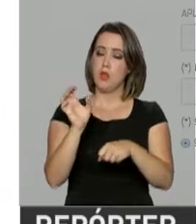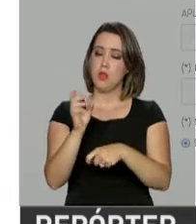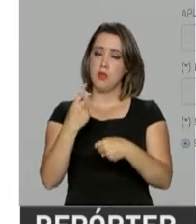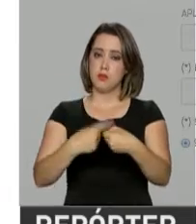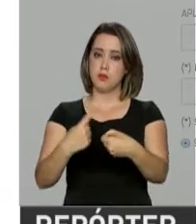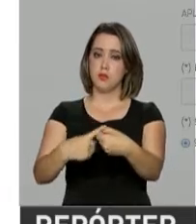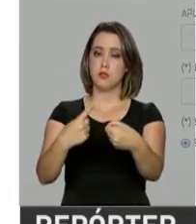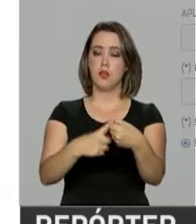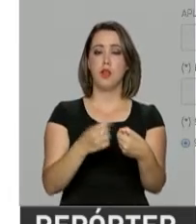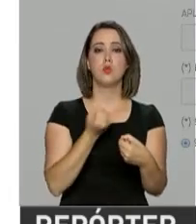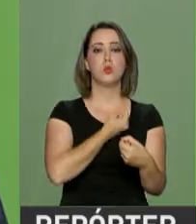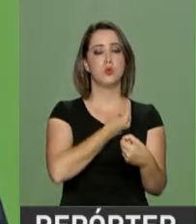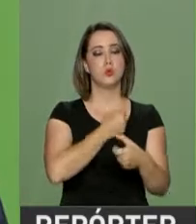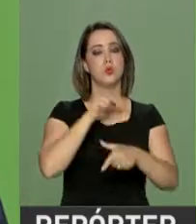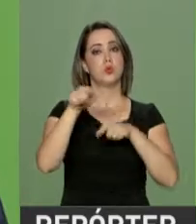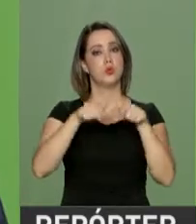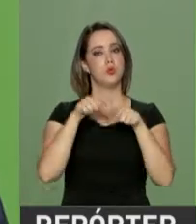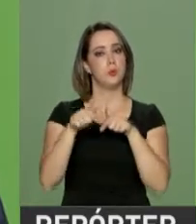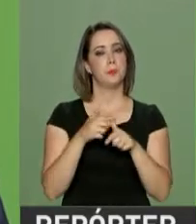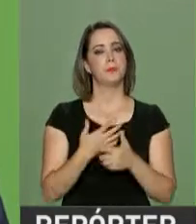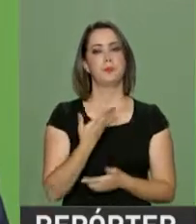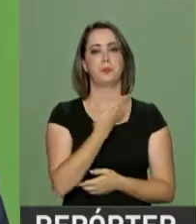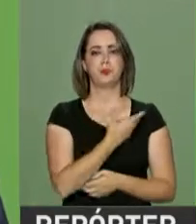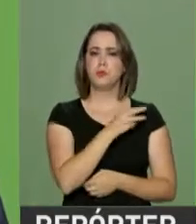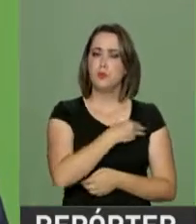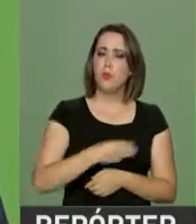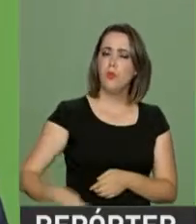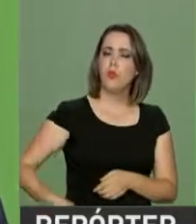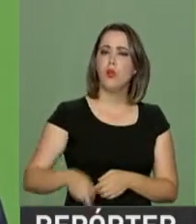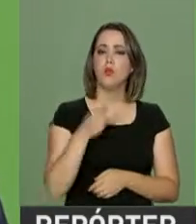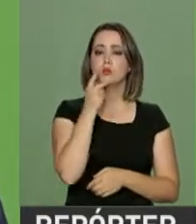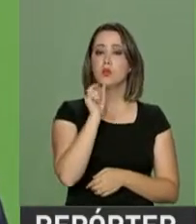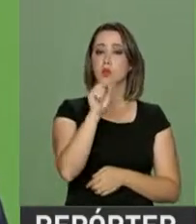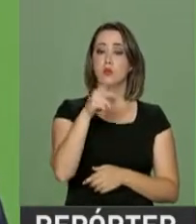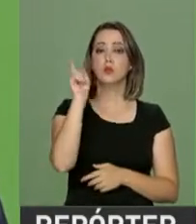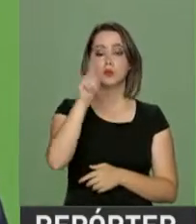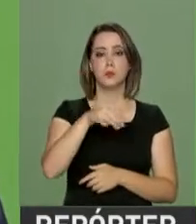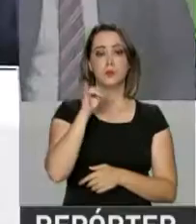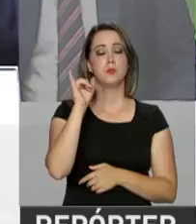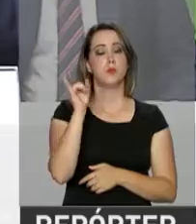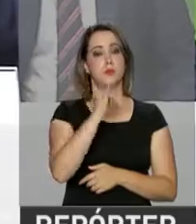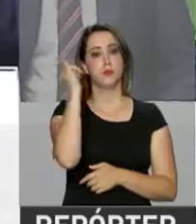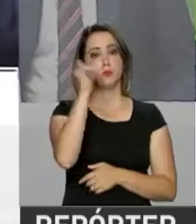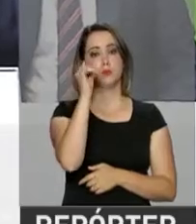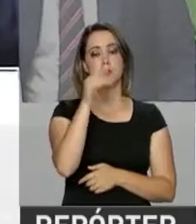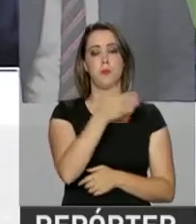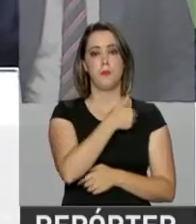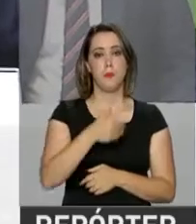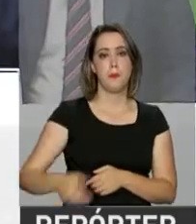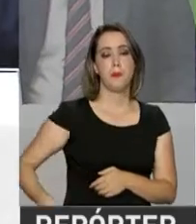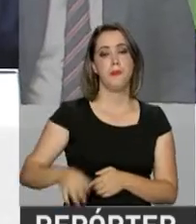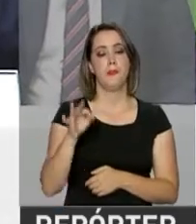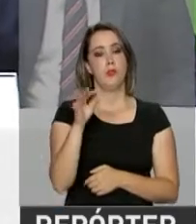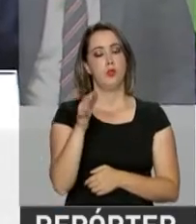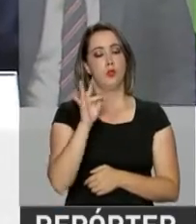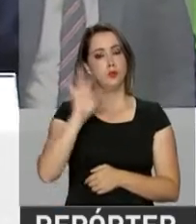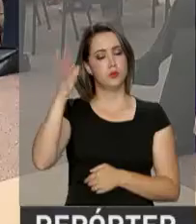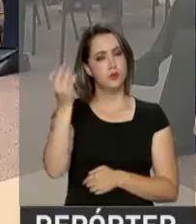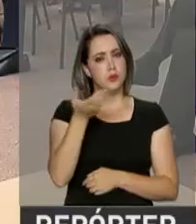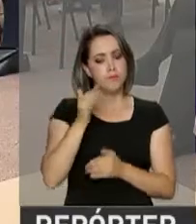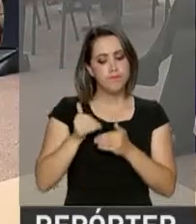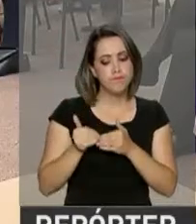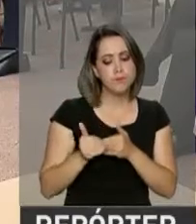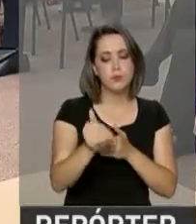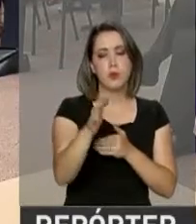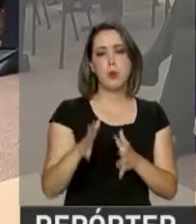quantidade de funcionários para o ministro a avaliação dessa primeira etapa é muito positiva e o governo pretende a cada ano ampliar